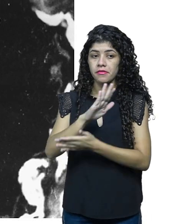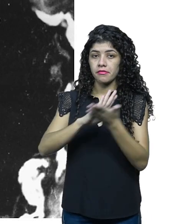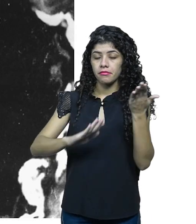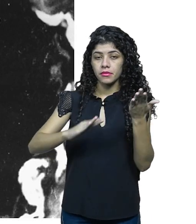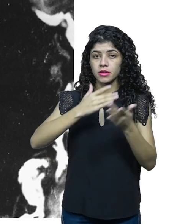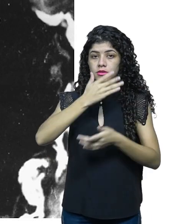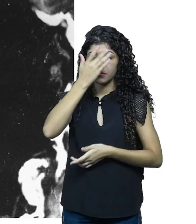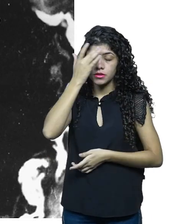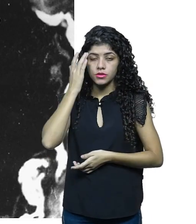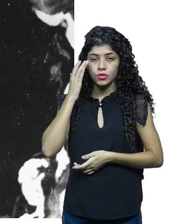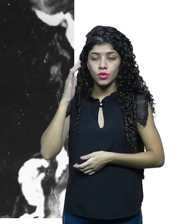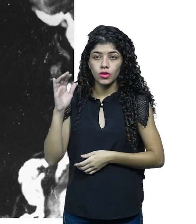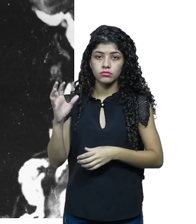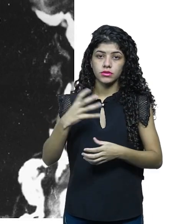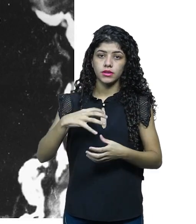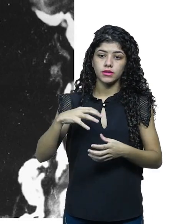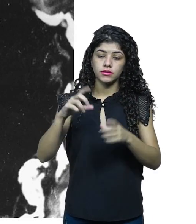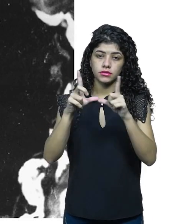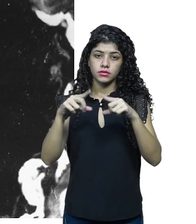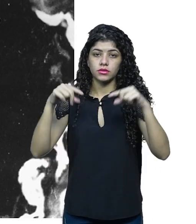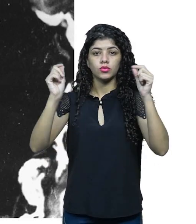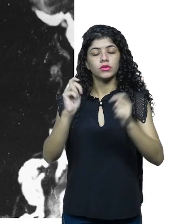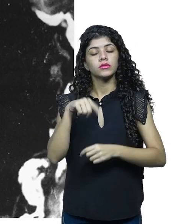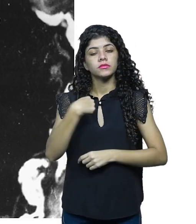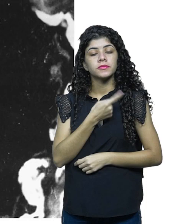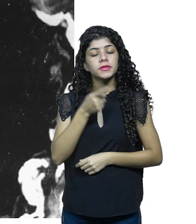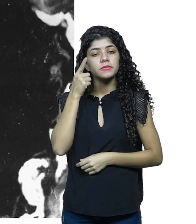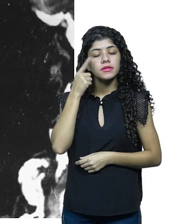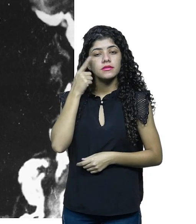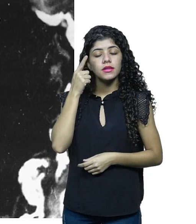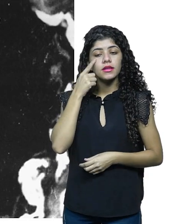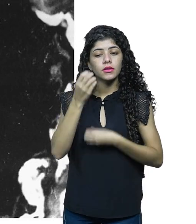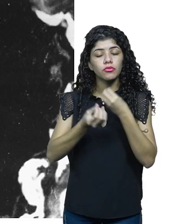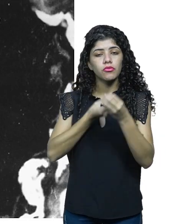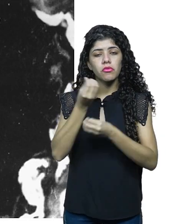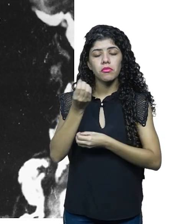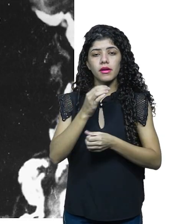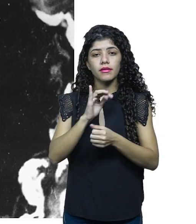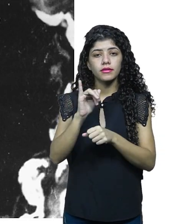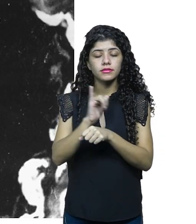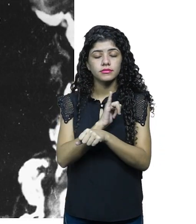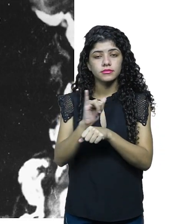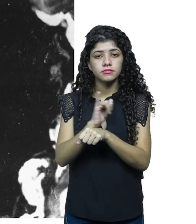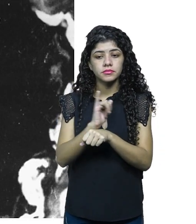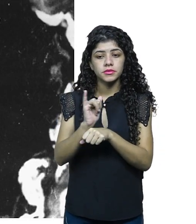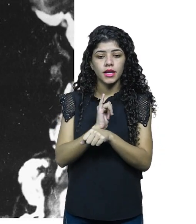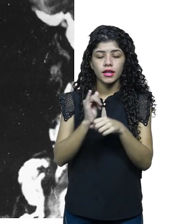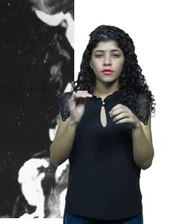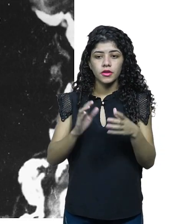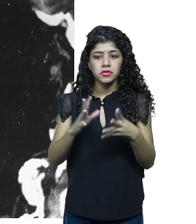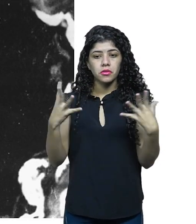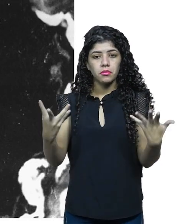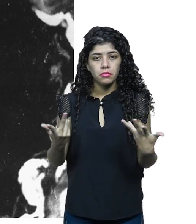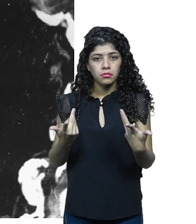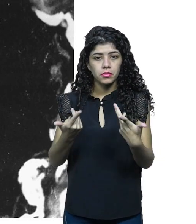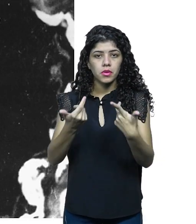à Lua, para a gente pensar um pouquinho sobre como essa escrita técnica de roteiro ela foi se refinando, ela